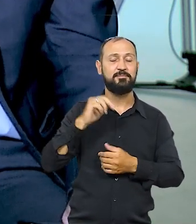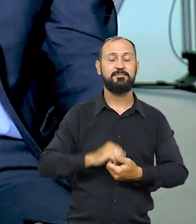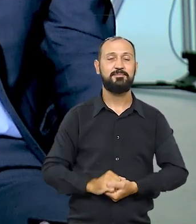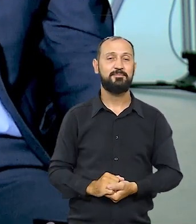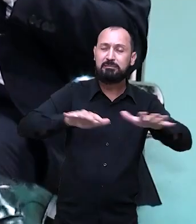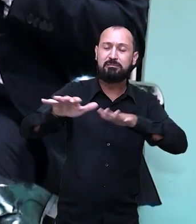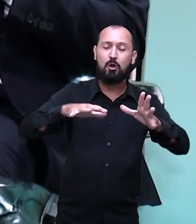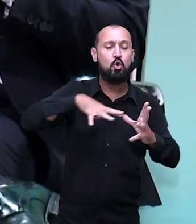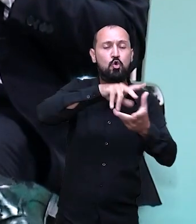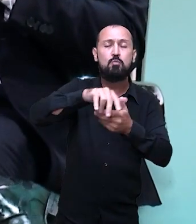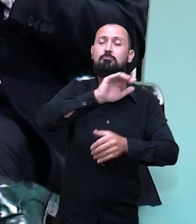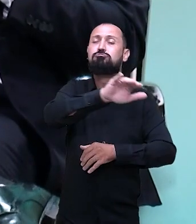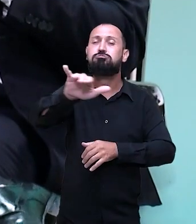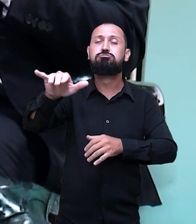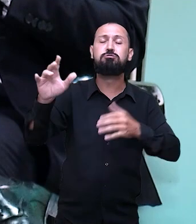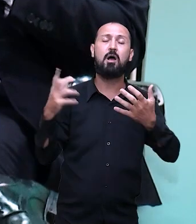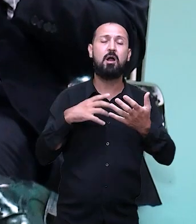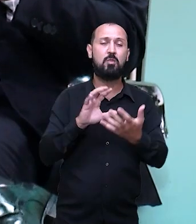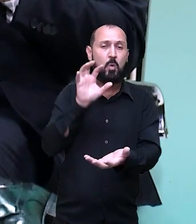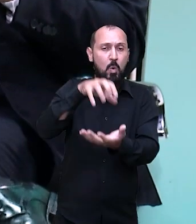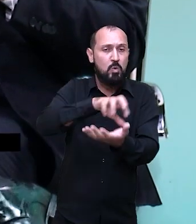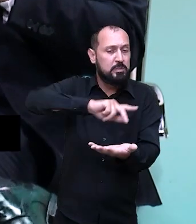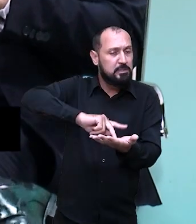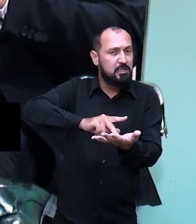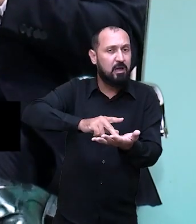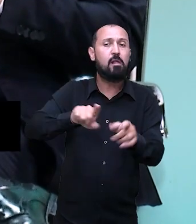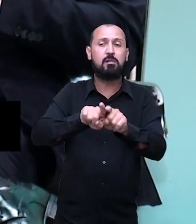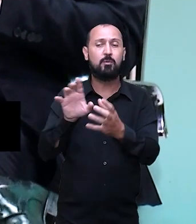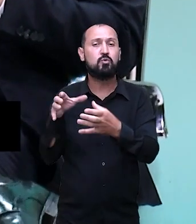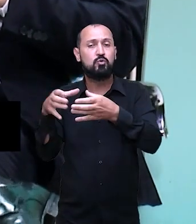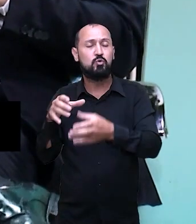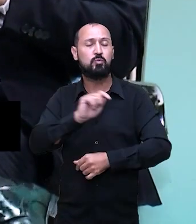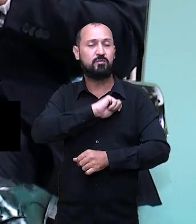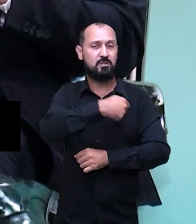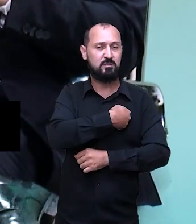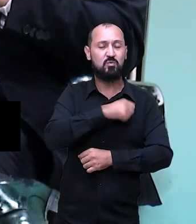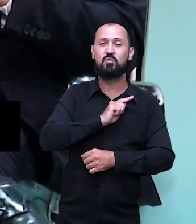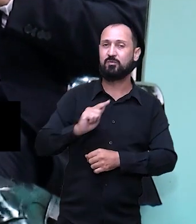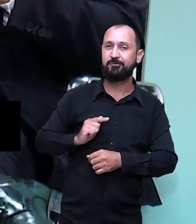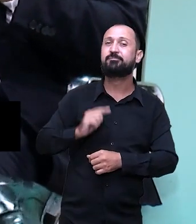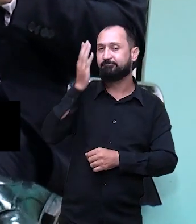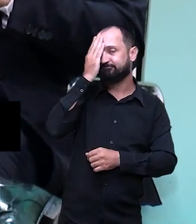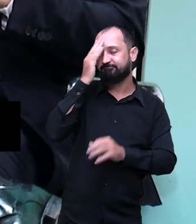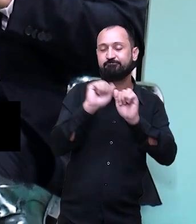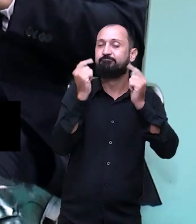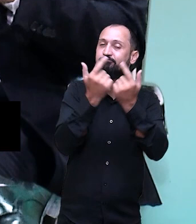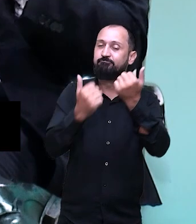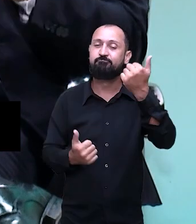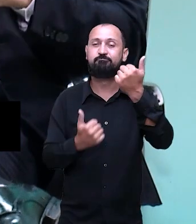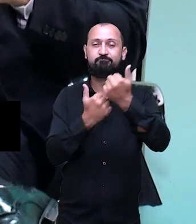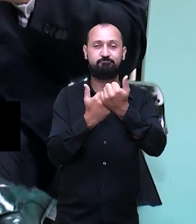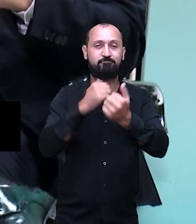César Palumbo. Quando nós falamos em segurança e saúde do trabalho, nós falamos das medidas